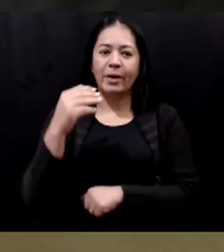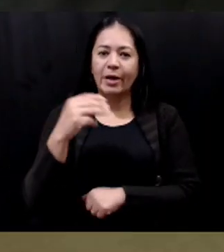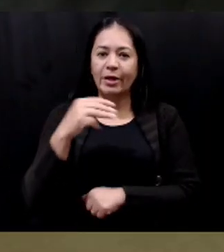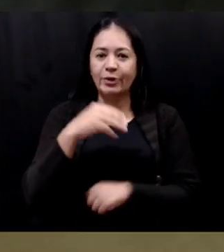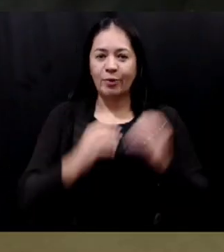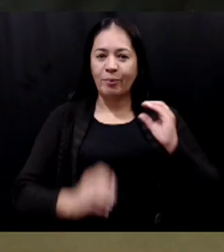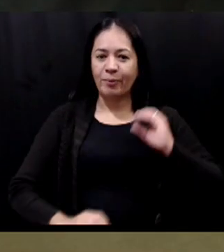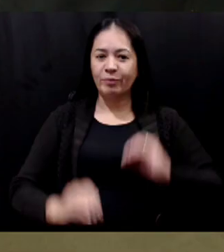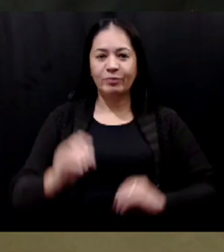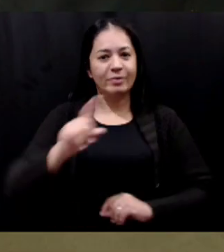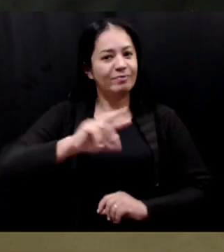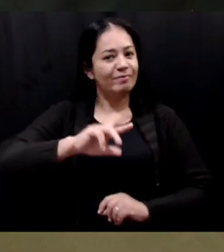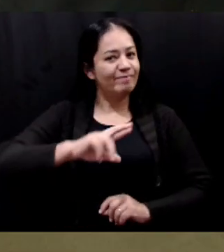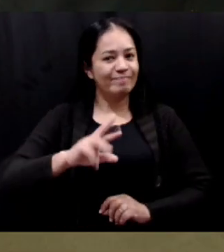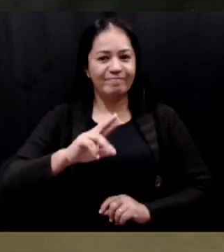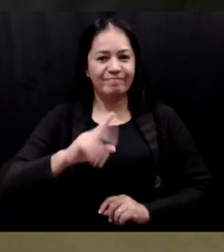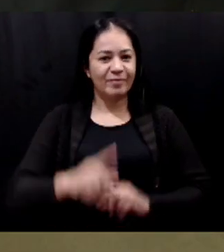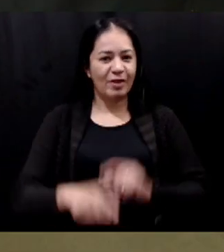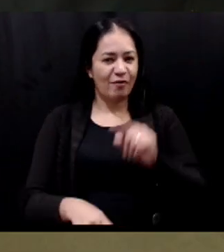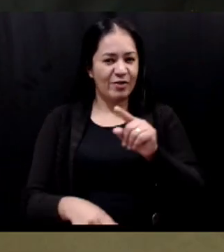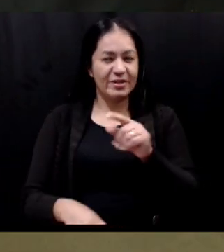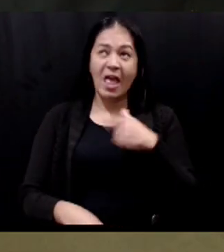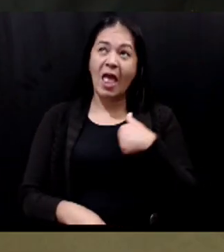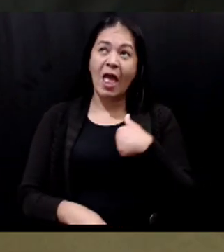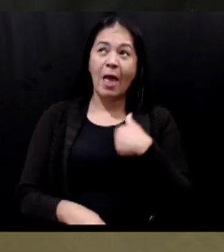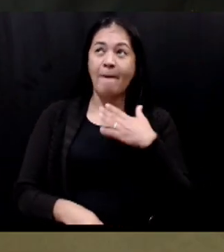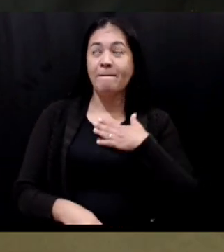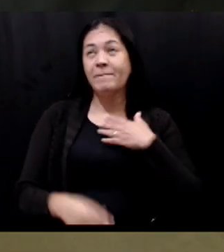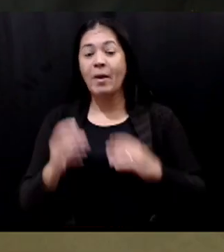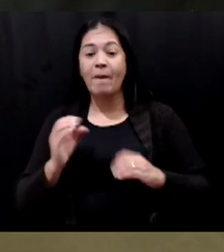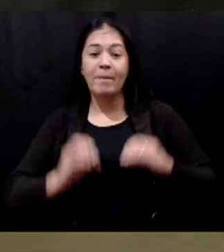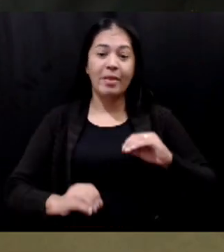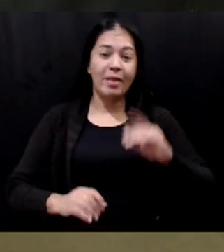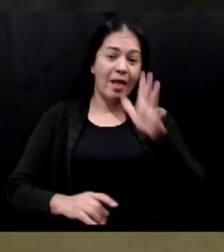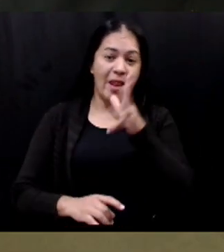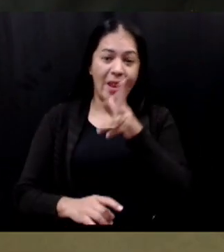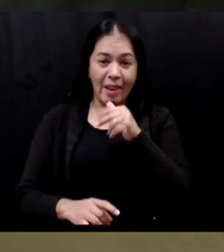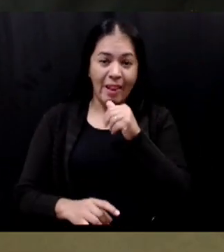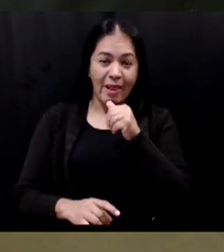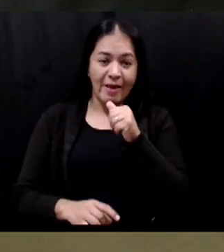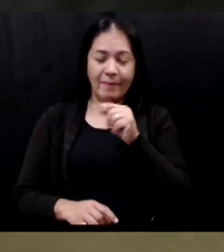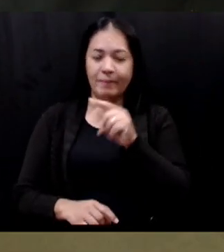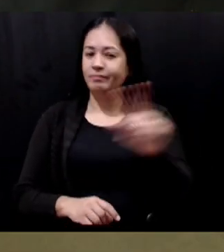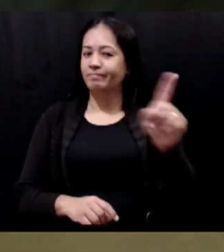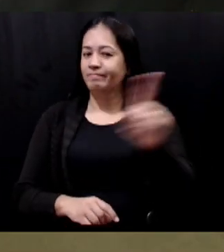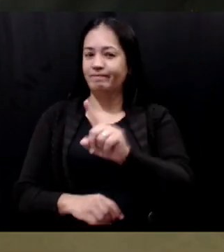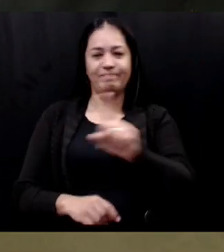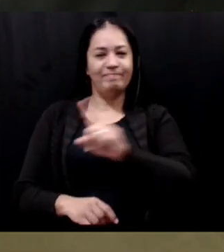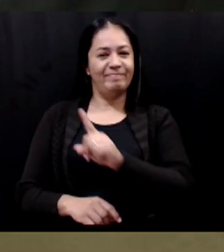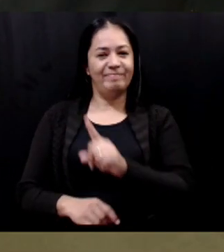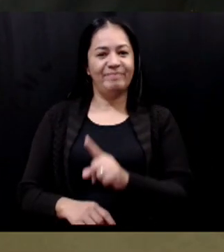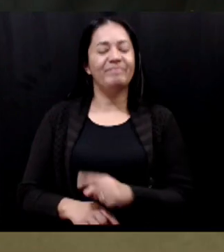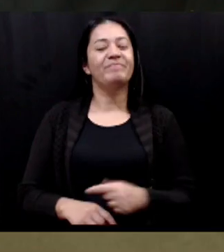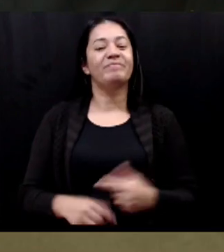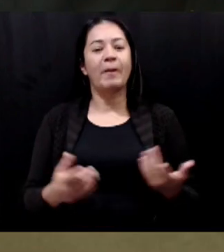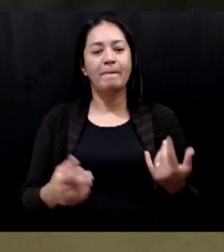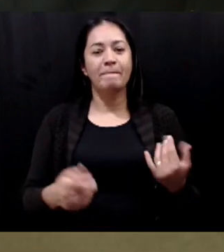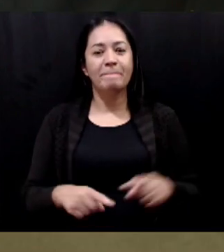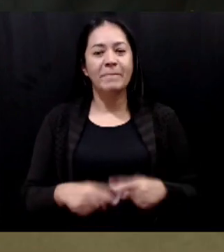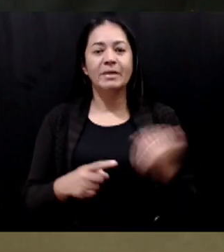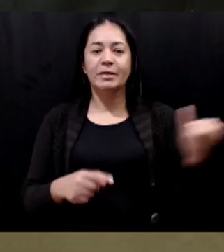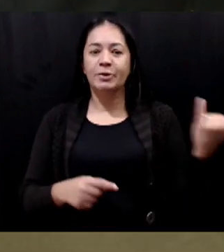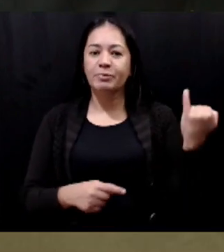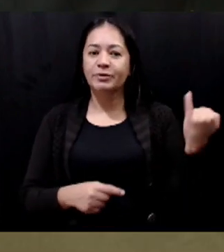mais, então, você dizer, meu metabolismo é lento, não consigo, né? Mas é importante a gente